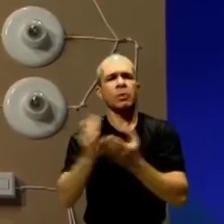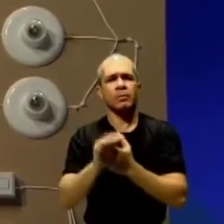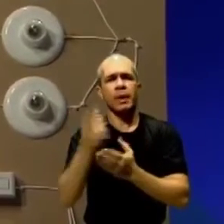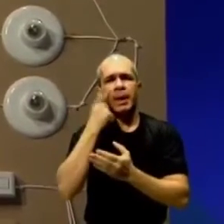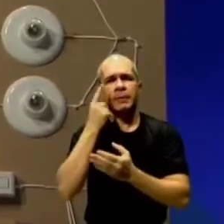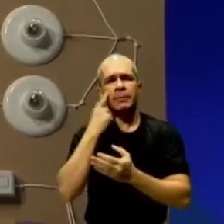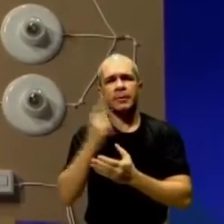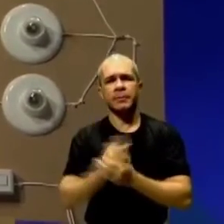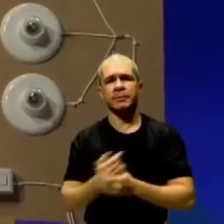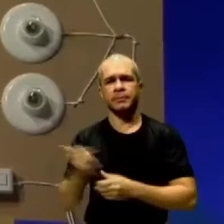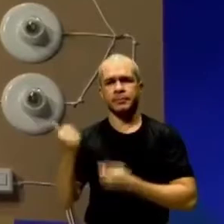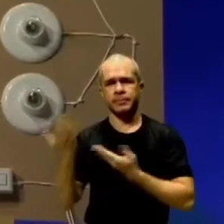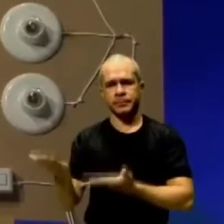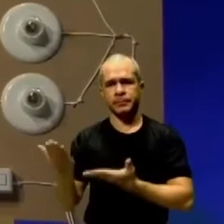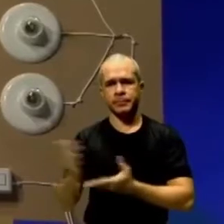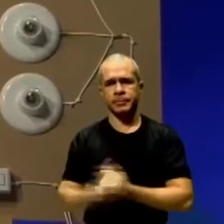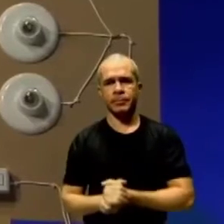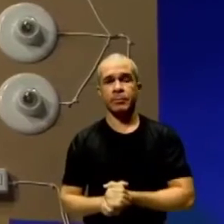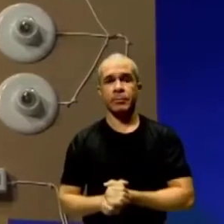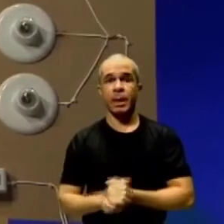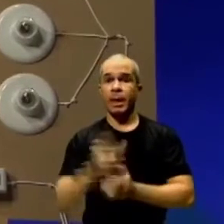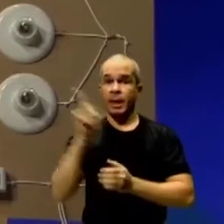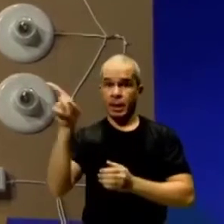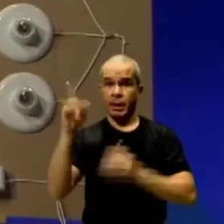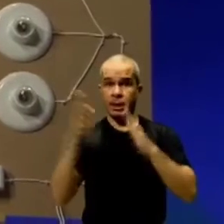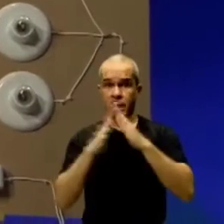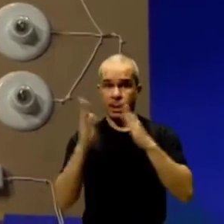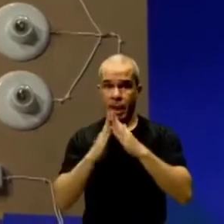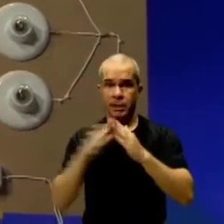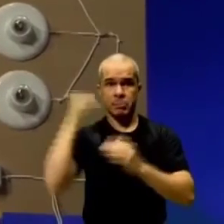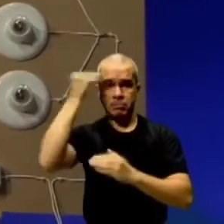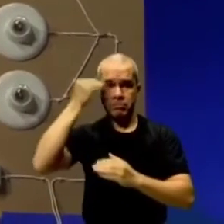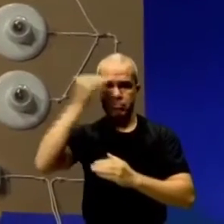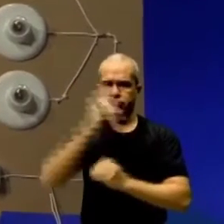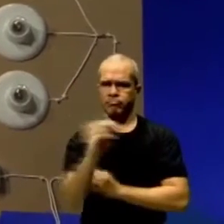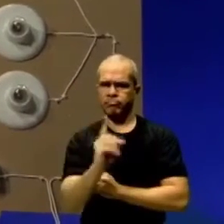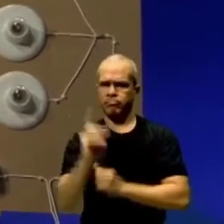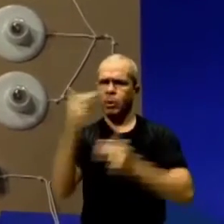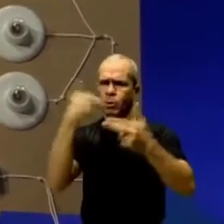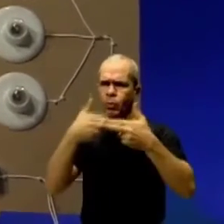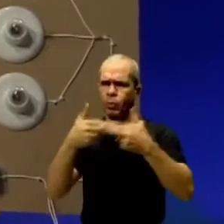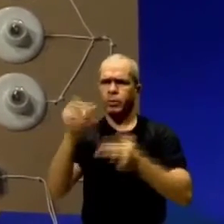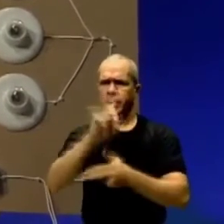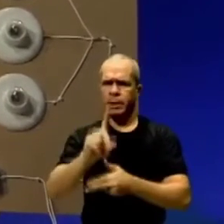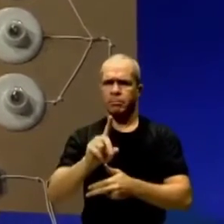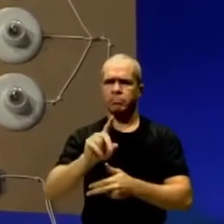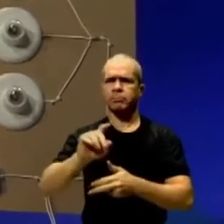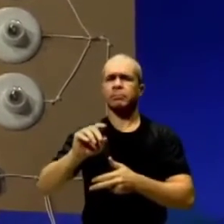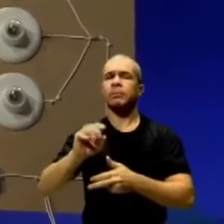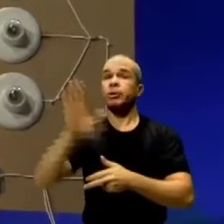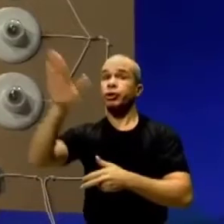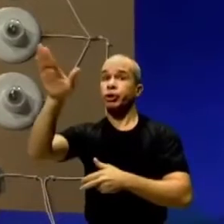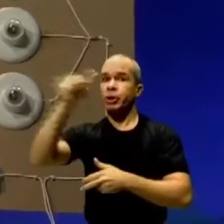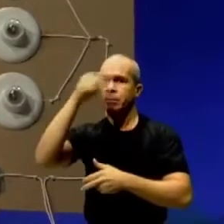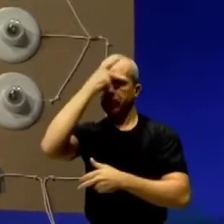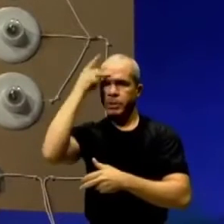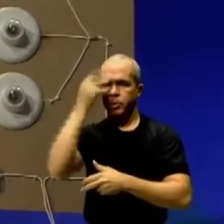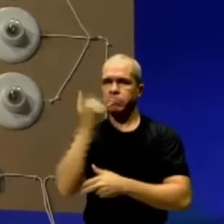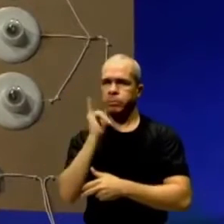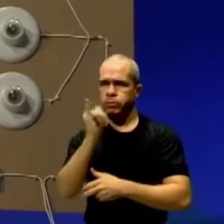Não inventa moda. Se você não mexe com eletricidade, não é eletricista, não mexa com eletricidade, não mexa em tomada. Chama quem